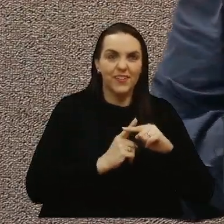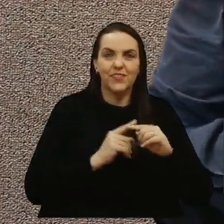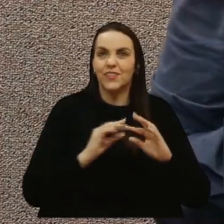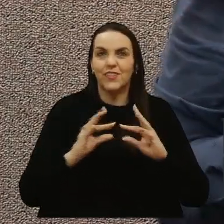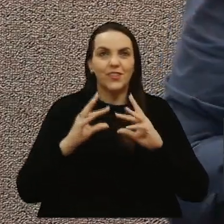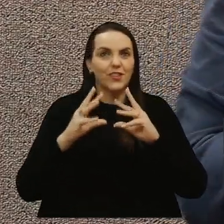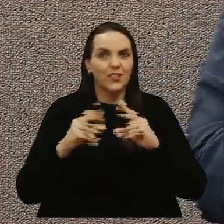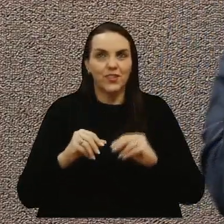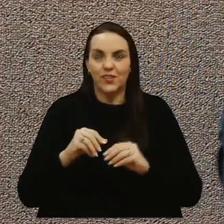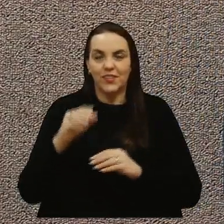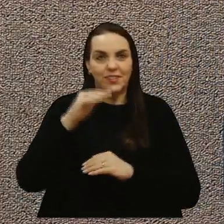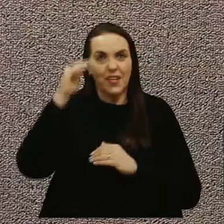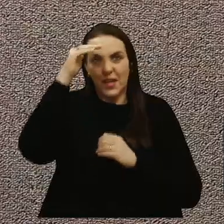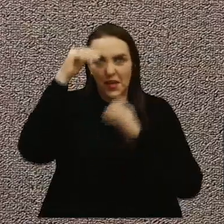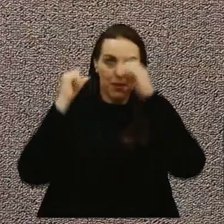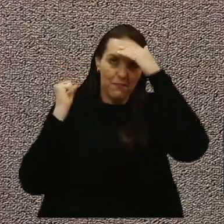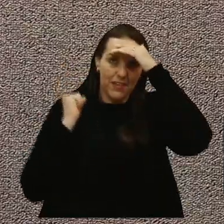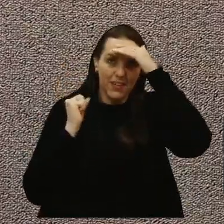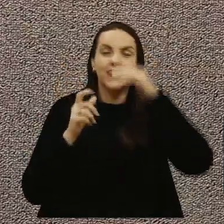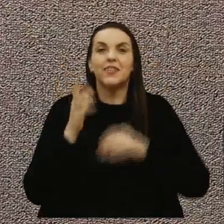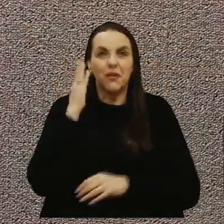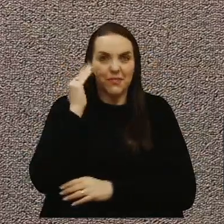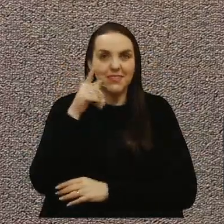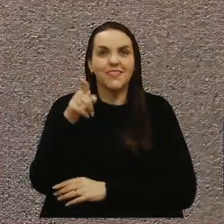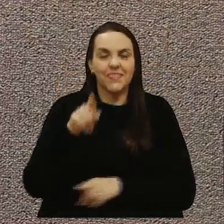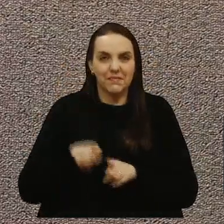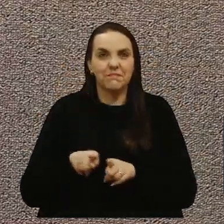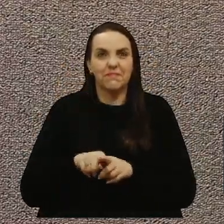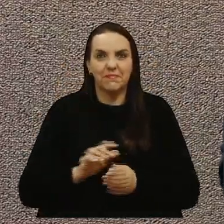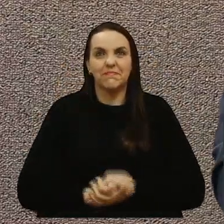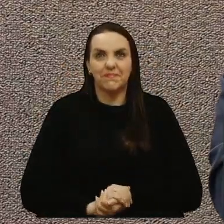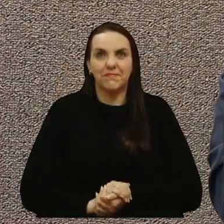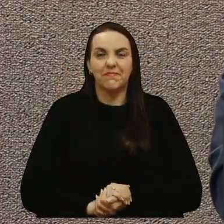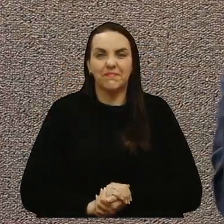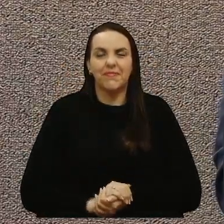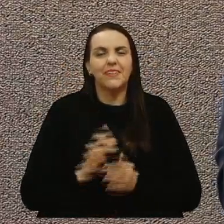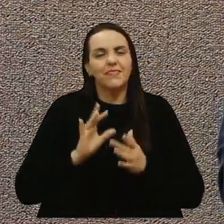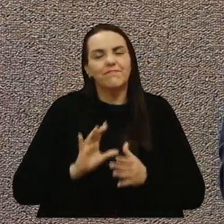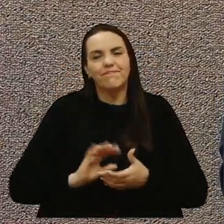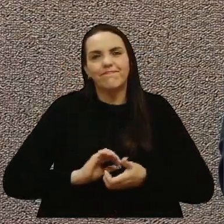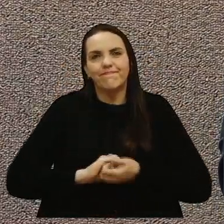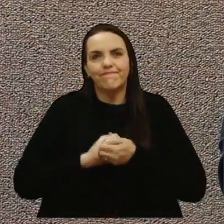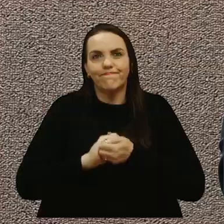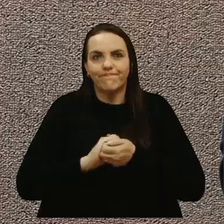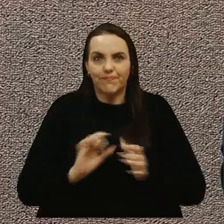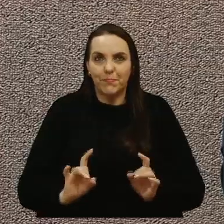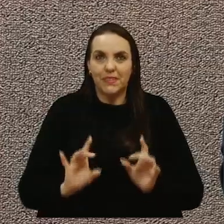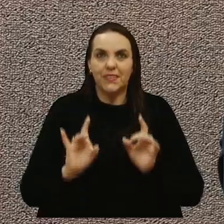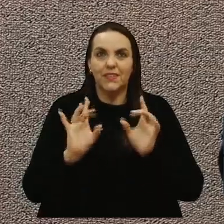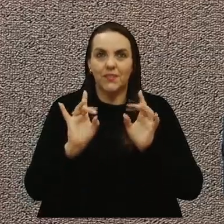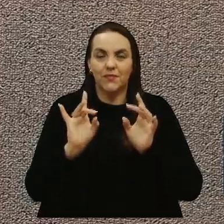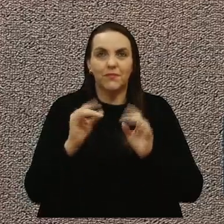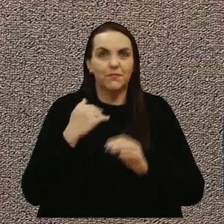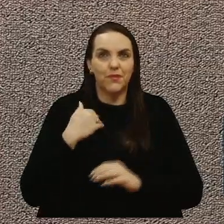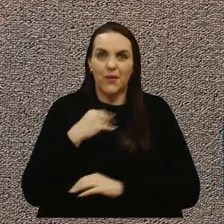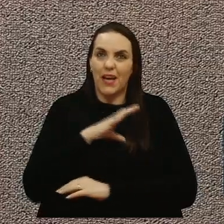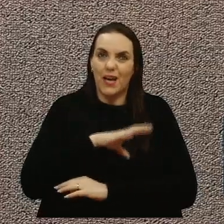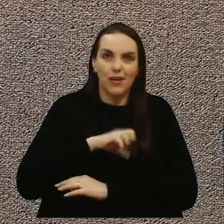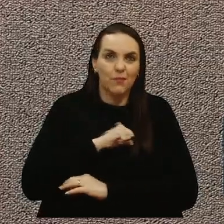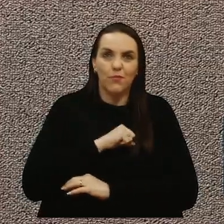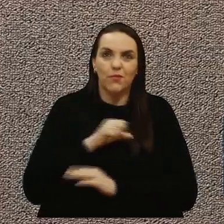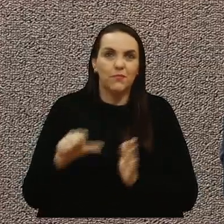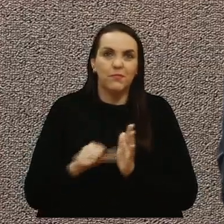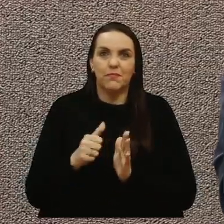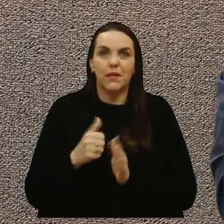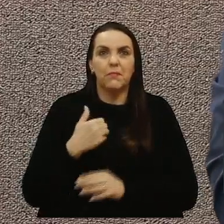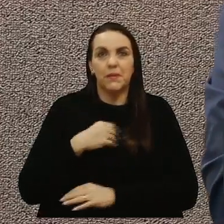do imigrante eu sei também. Mas hoje eu quero fazer uma menção muito especial ao meu amor primeiro, que é minha mãe.